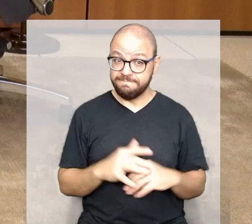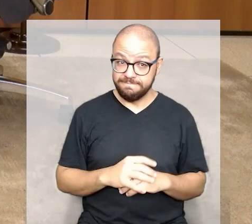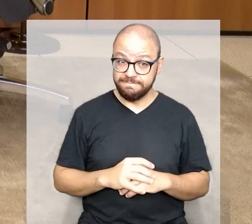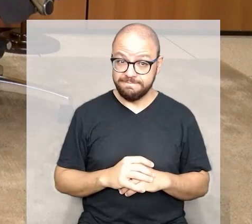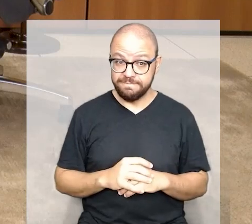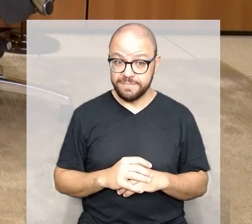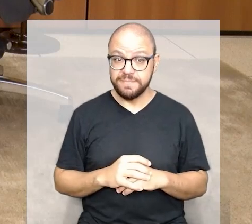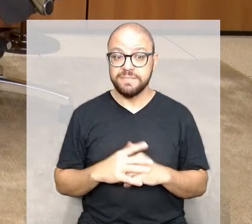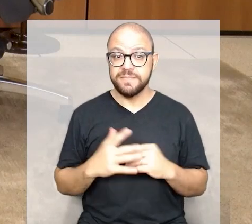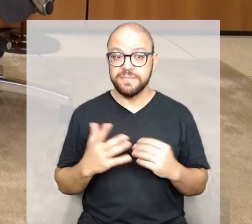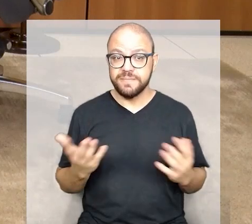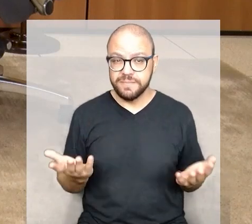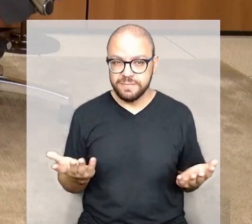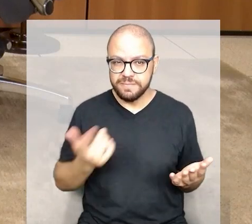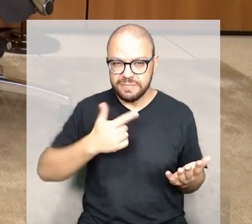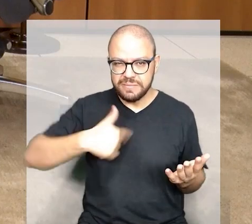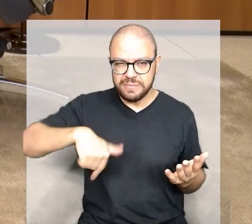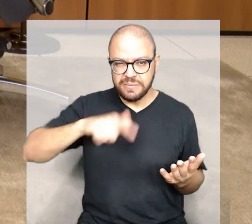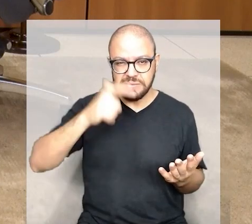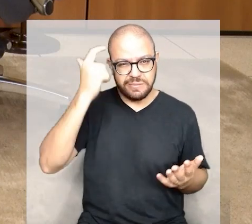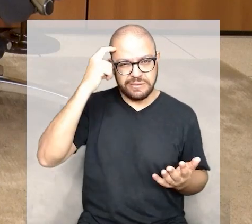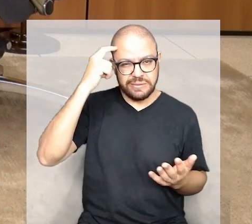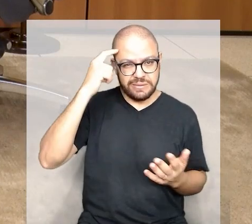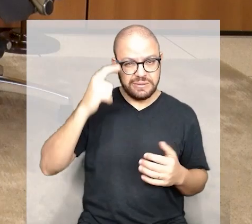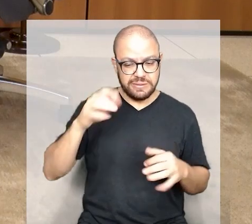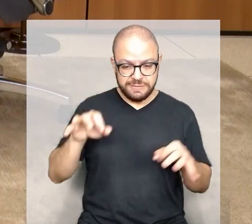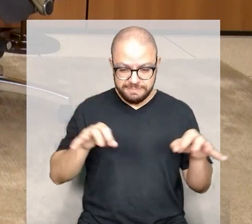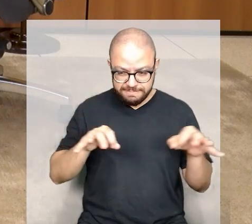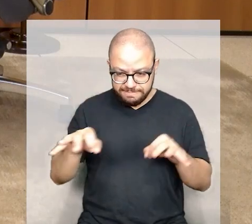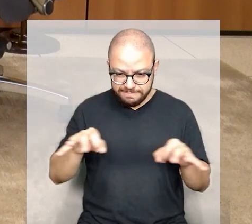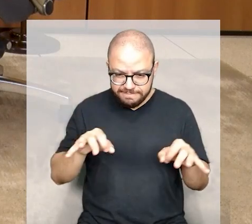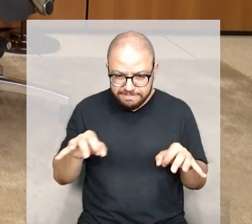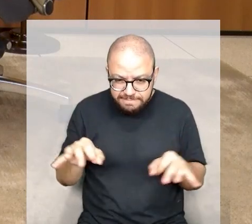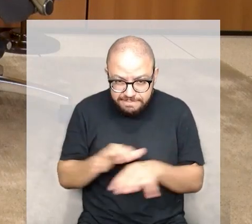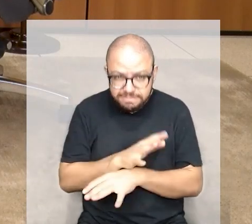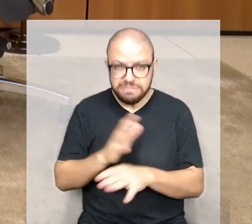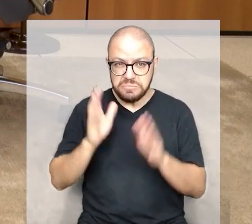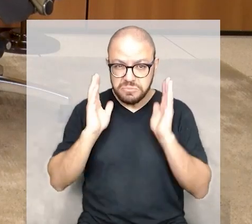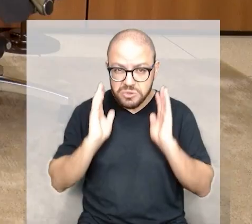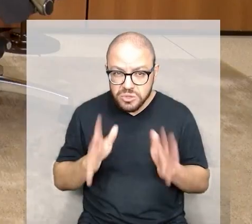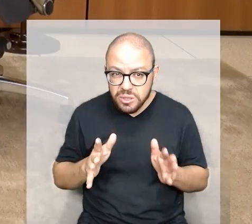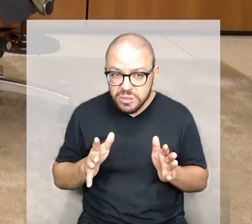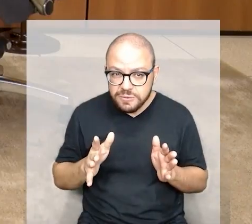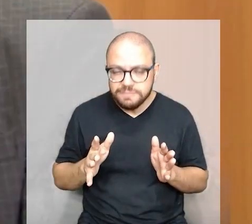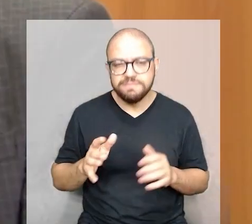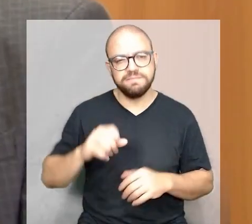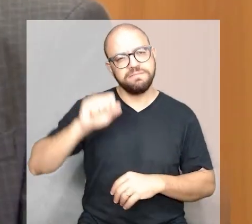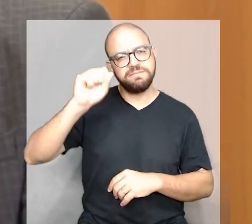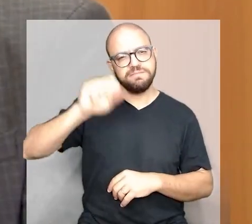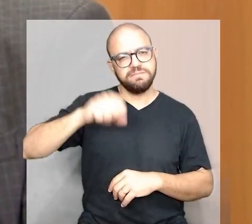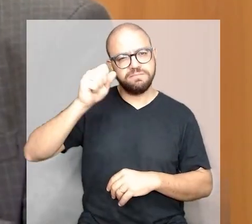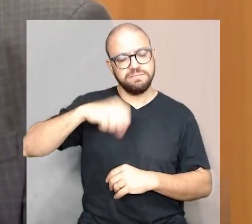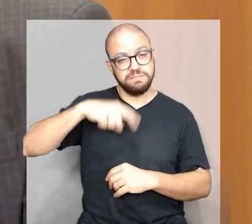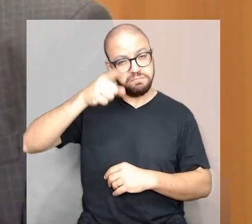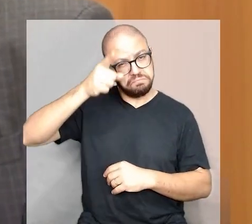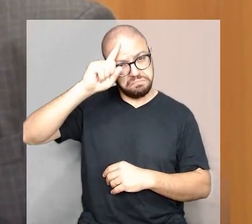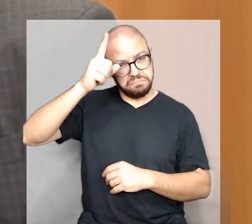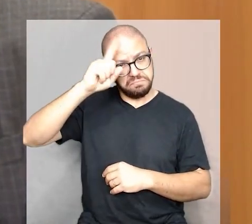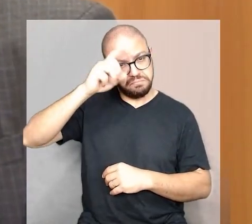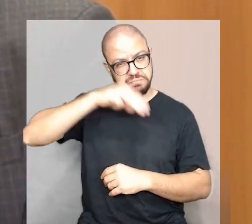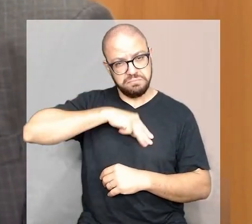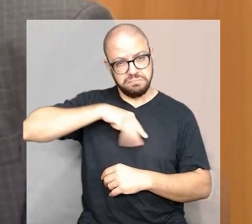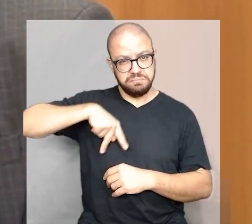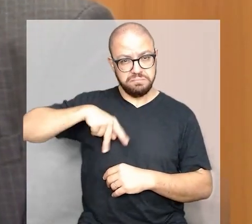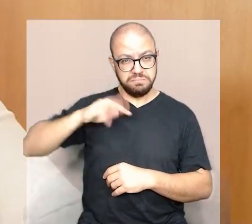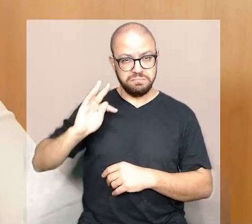uma dimensão muito maior do que nós esperávamos. Estávamos preparados? Nós estávamos sim preparados, porque é o dia a dia do